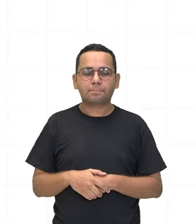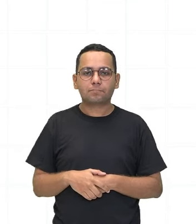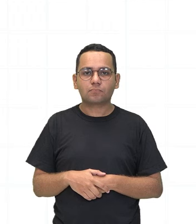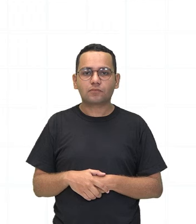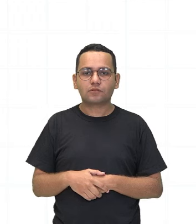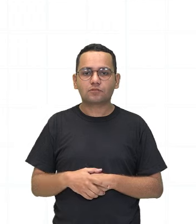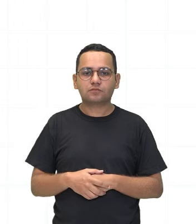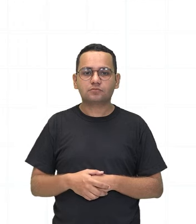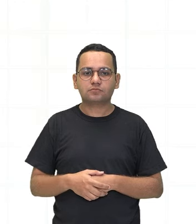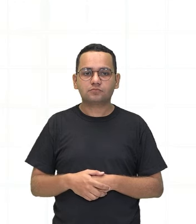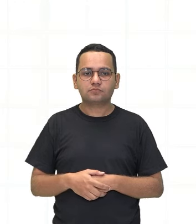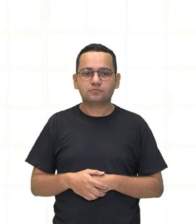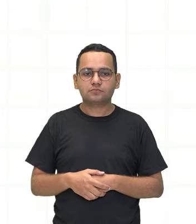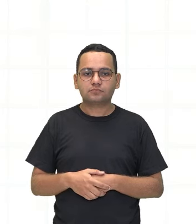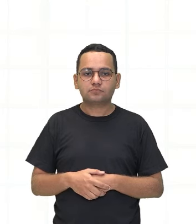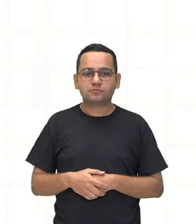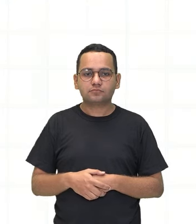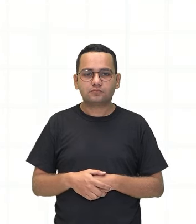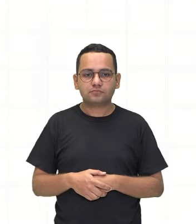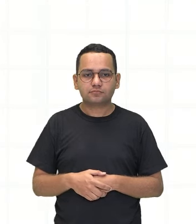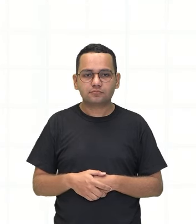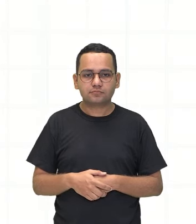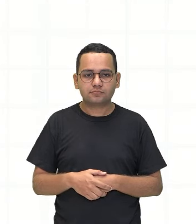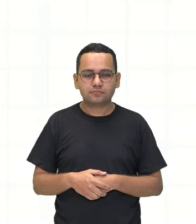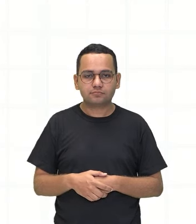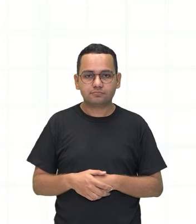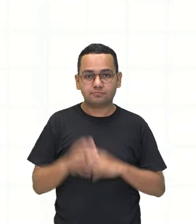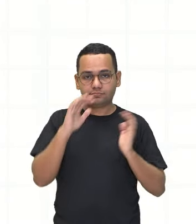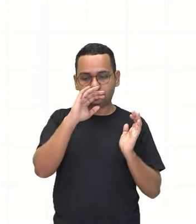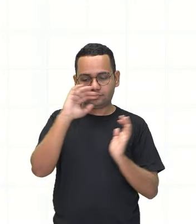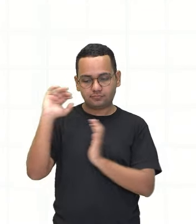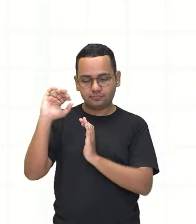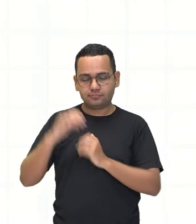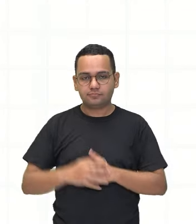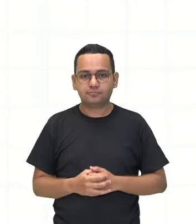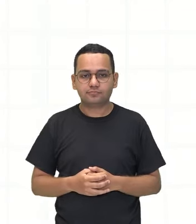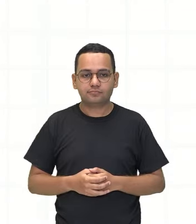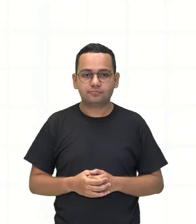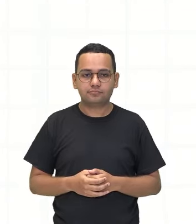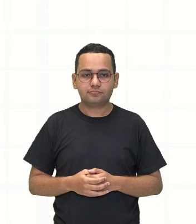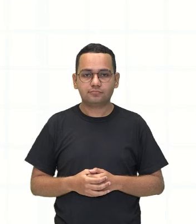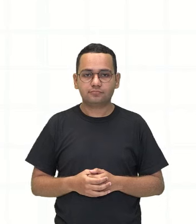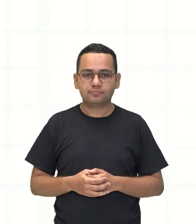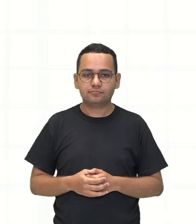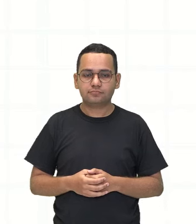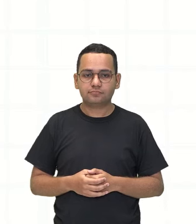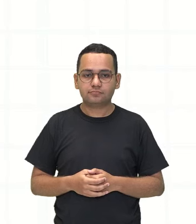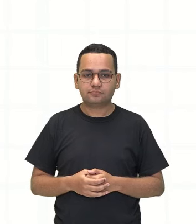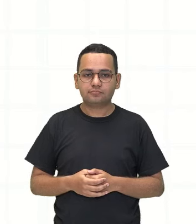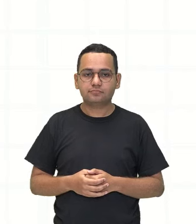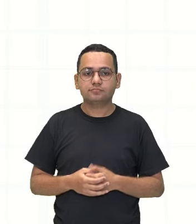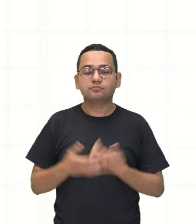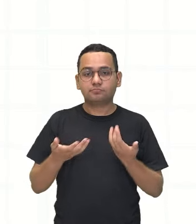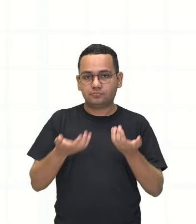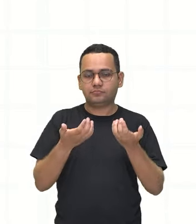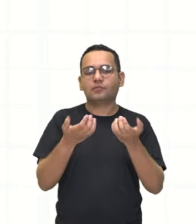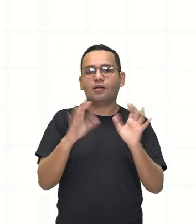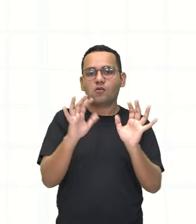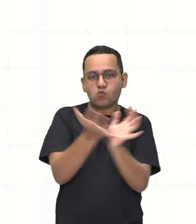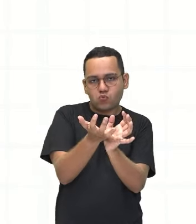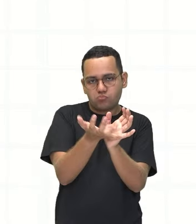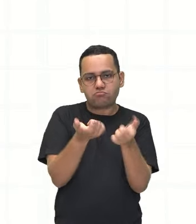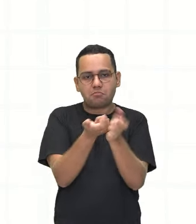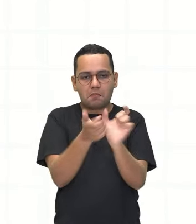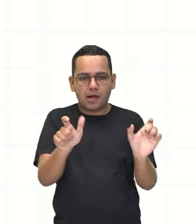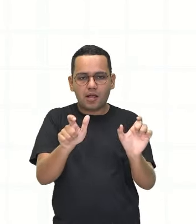Aqui o finalzinho do poema, E aí, como eu já falei para vocês, a classe de palavras chamada substantivo, ele